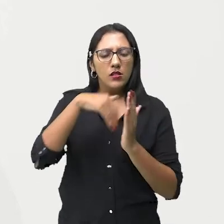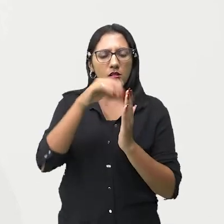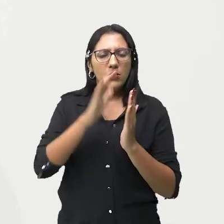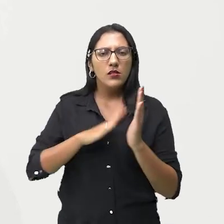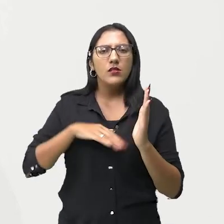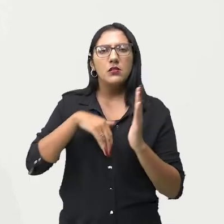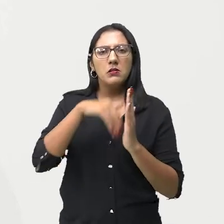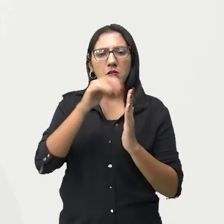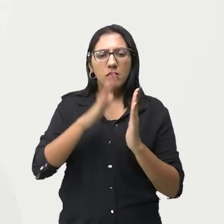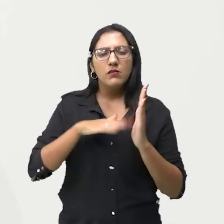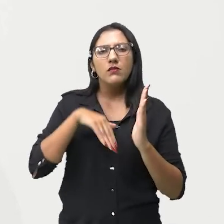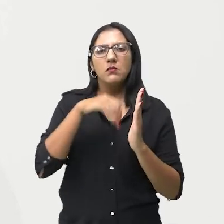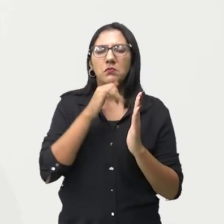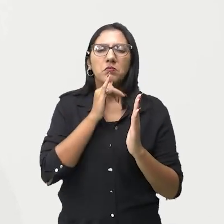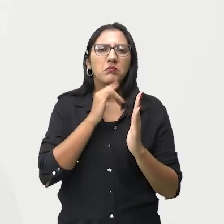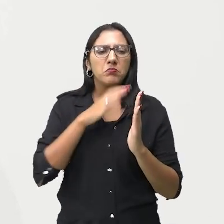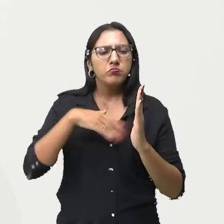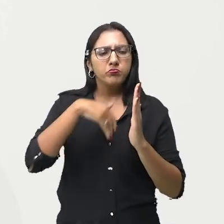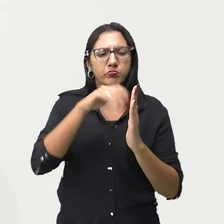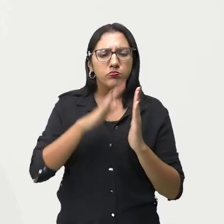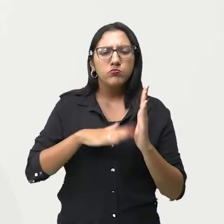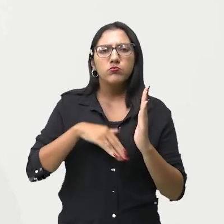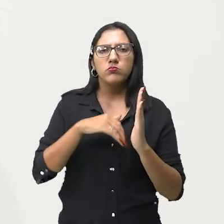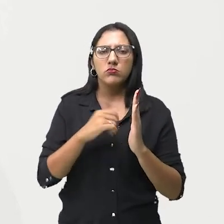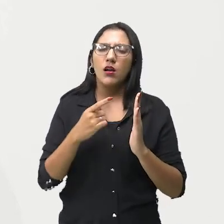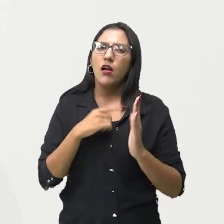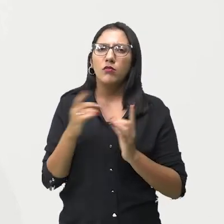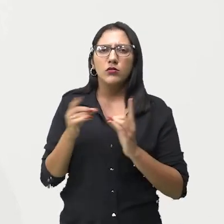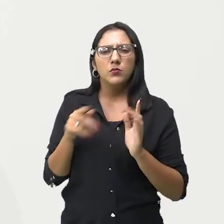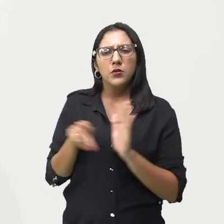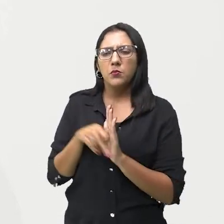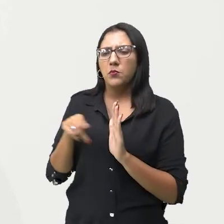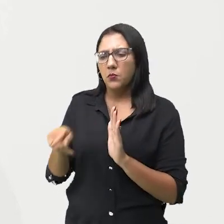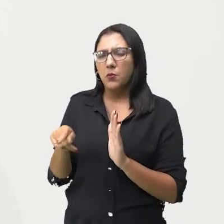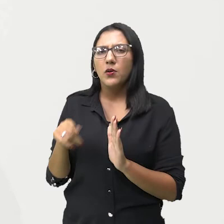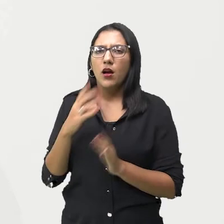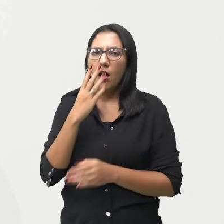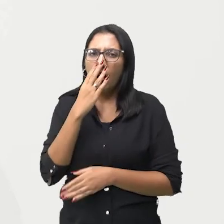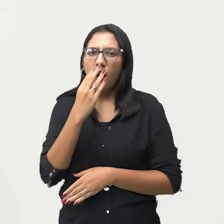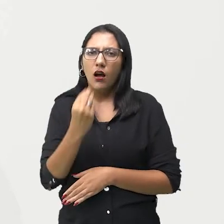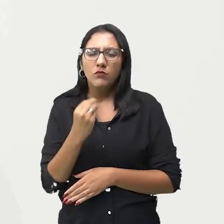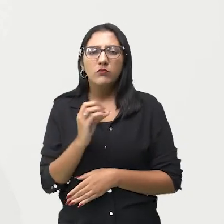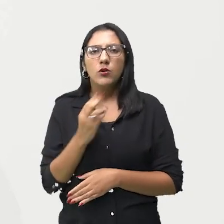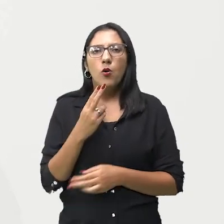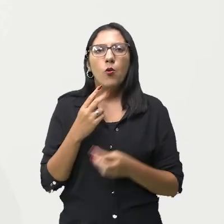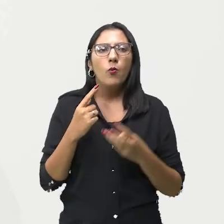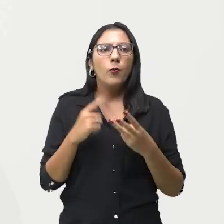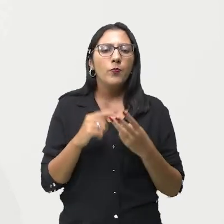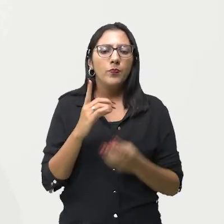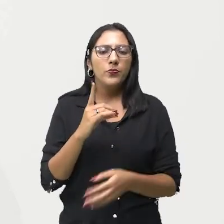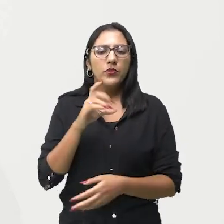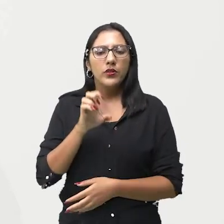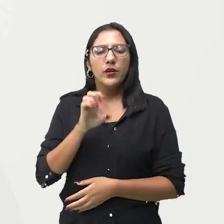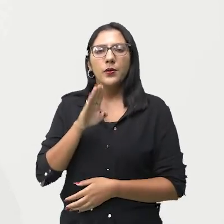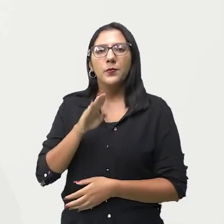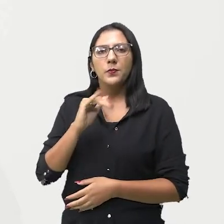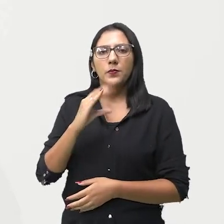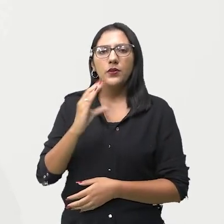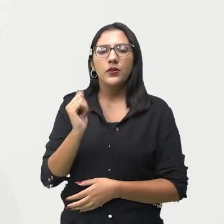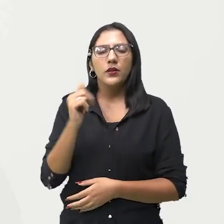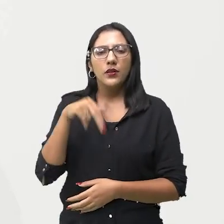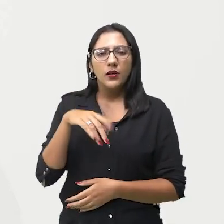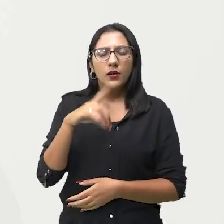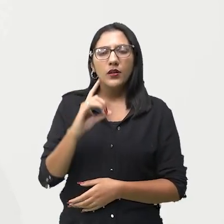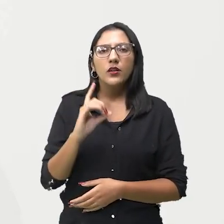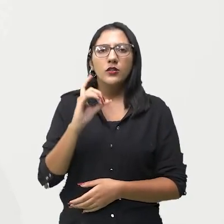a raposa ficou ali lambendo, é a dinâmica da raposa, não é? Debicando, era algo que a